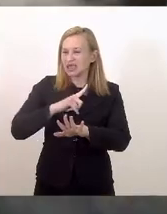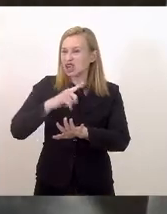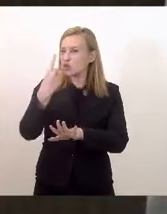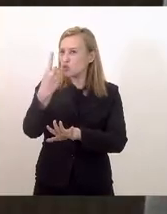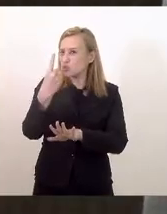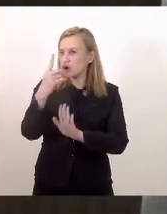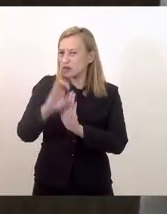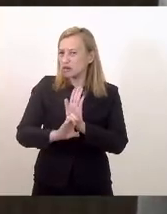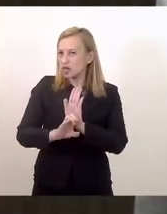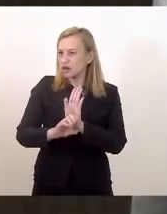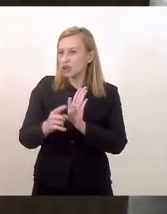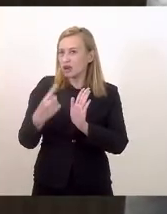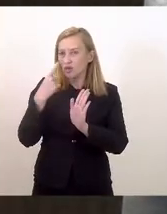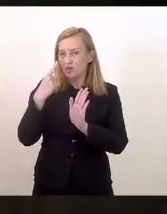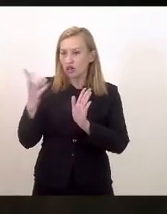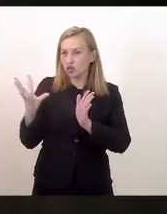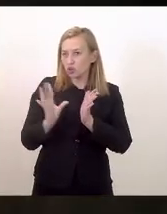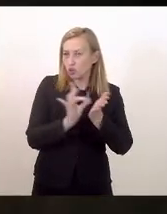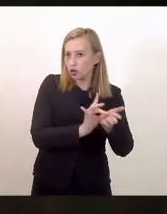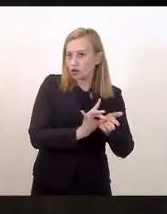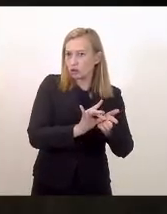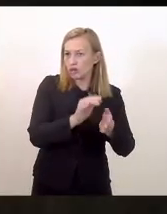o parecer incorporando a emenda.